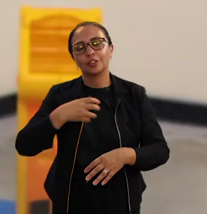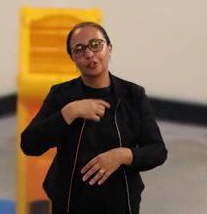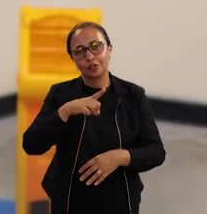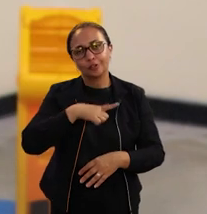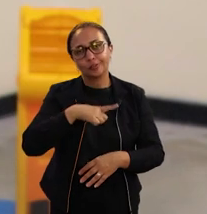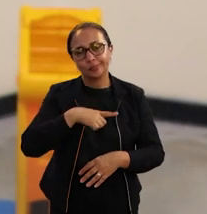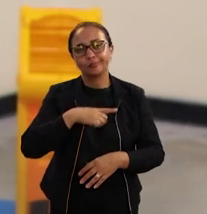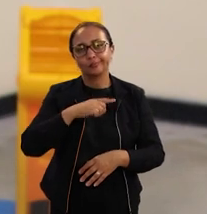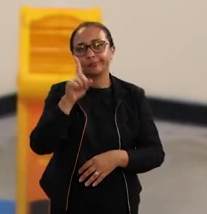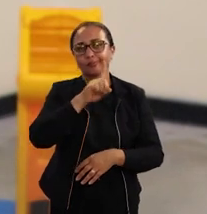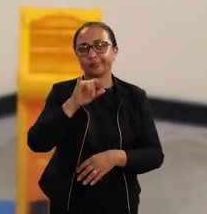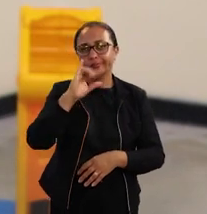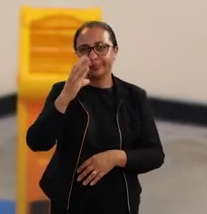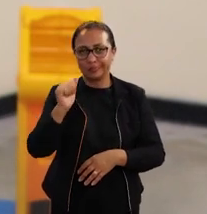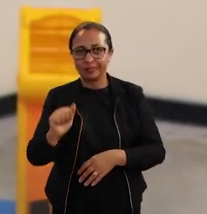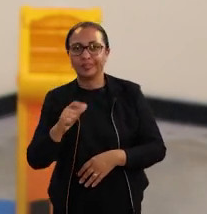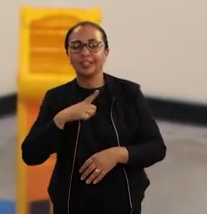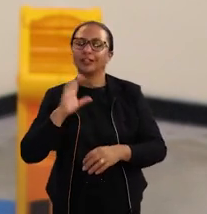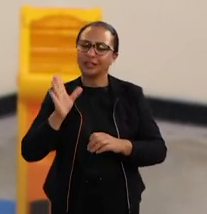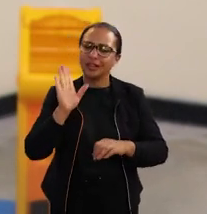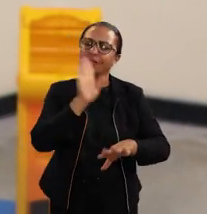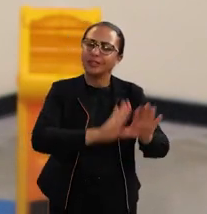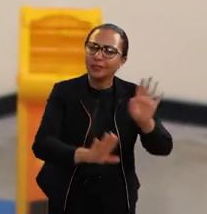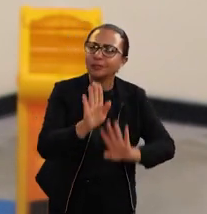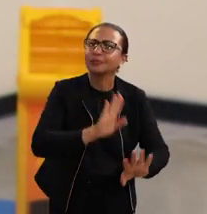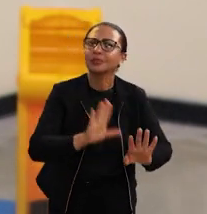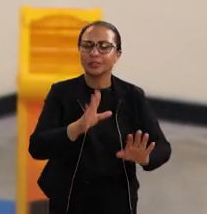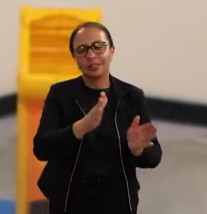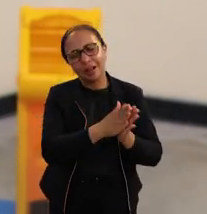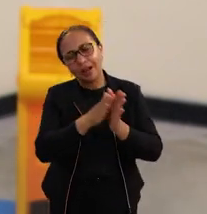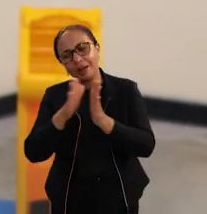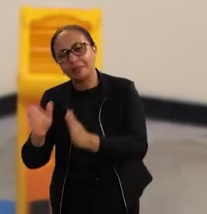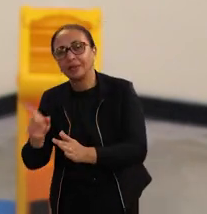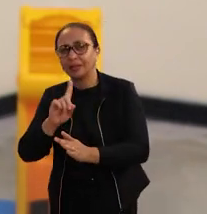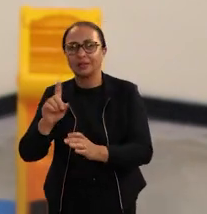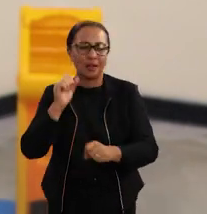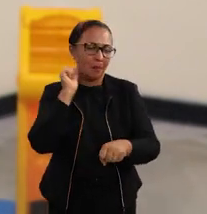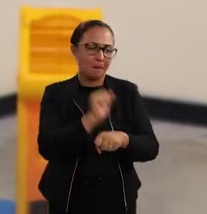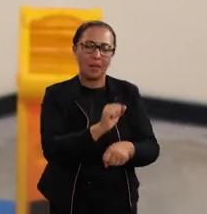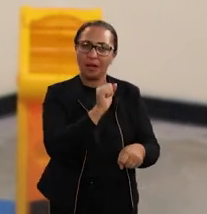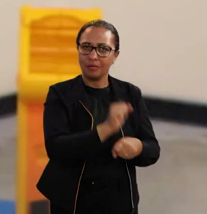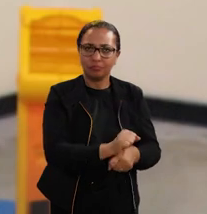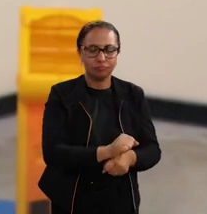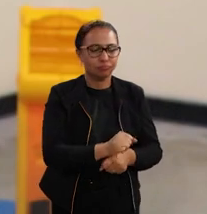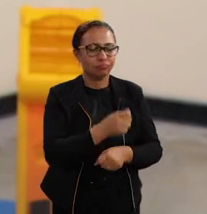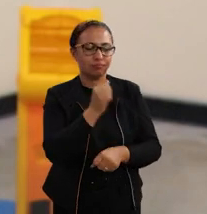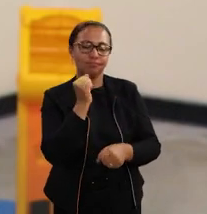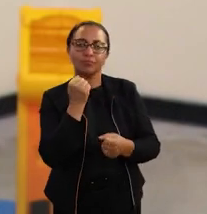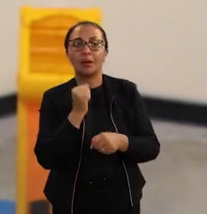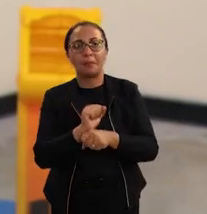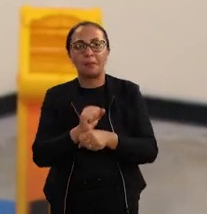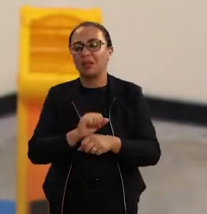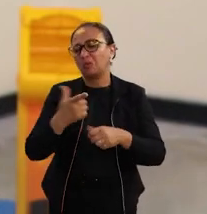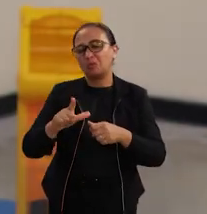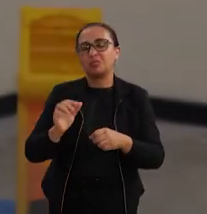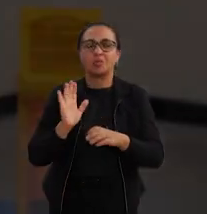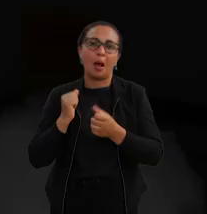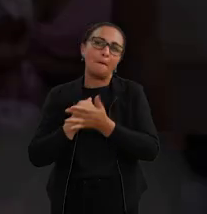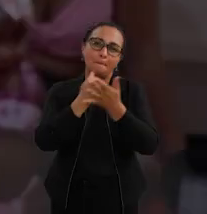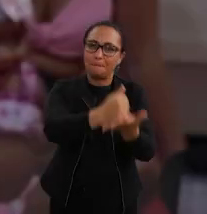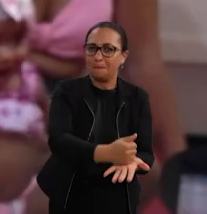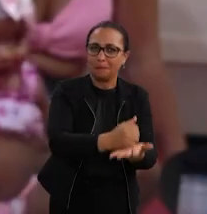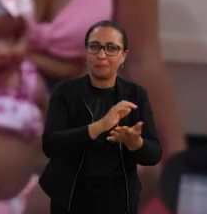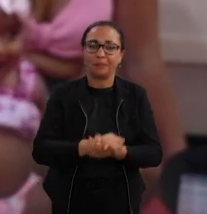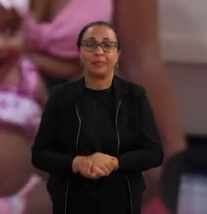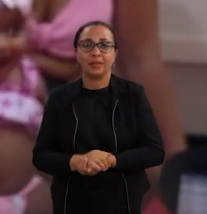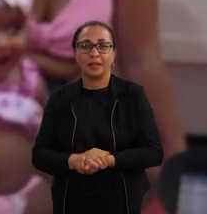vírus já estavam em atendimento, já estavam sendo encaminhadas, não estavam mais na atenção primária, né, sem assistência.